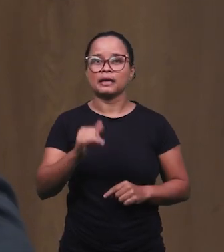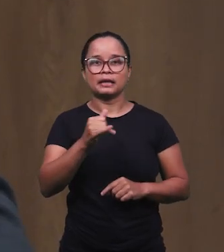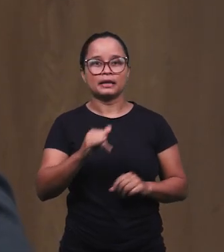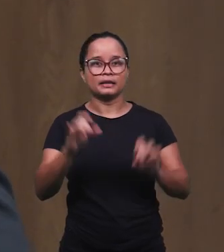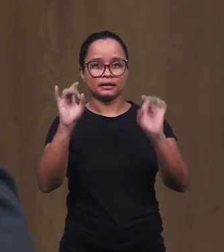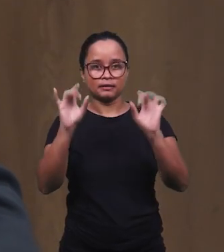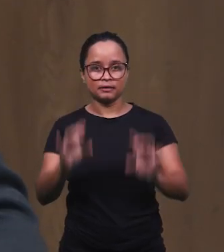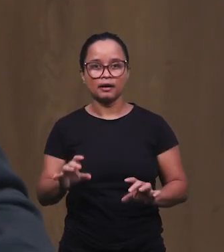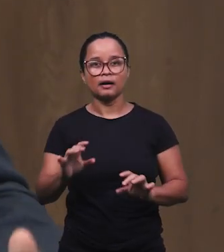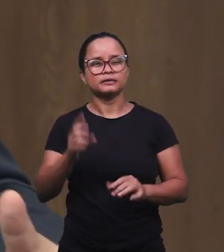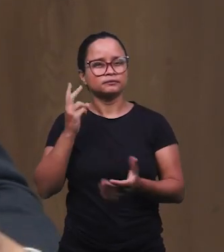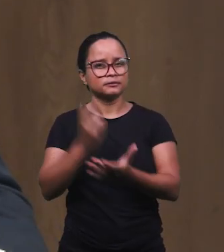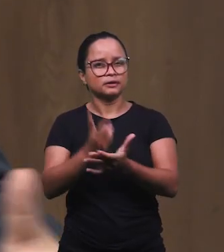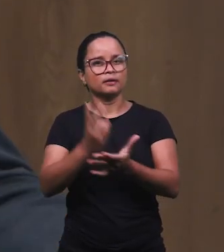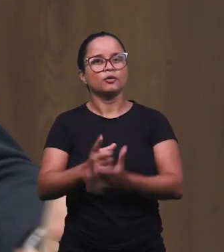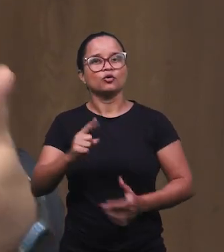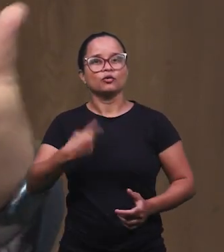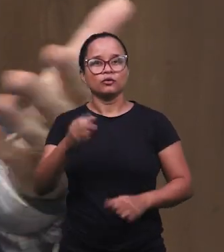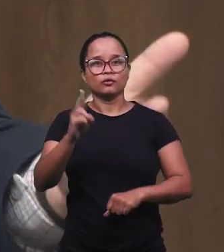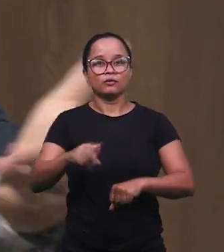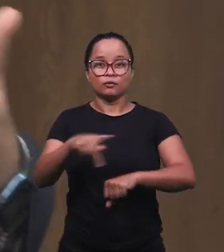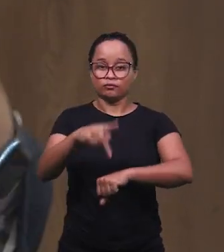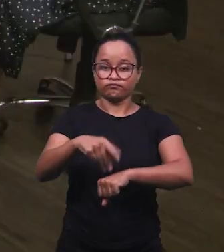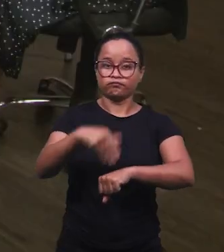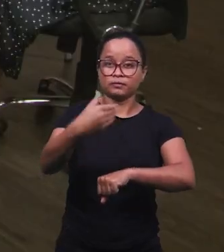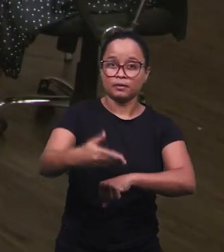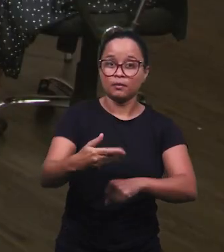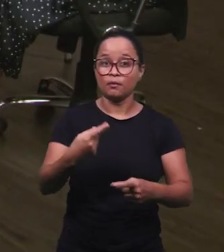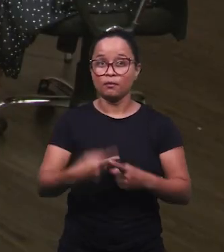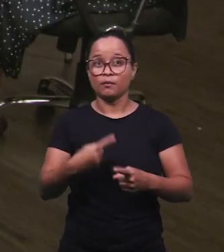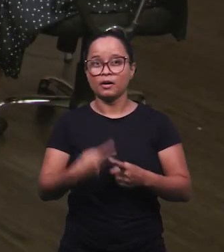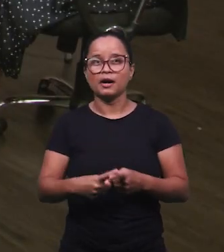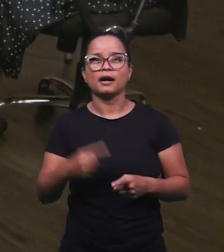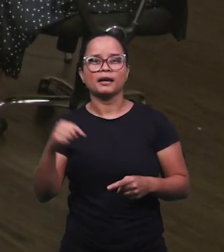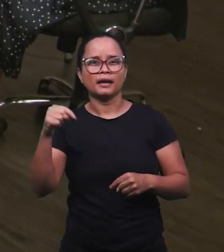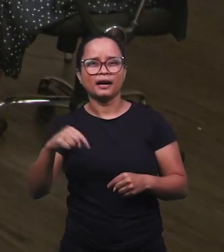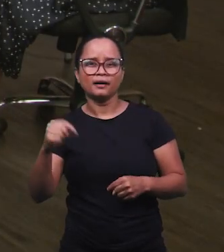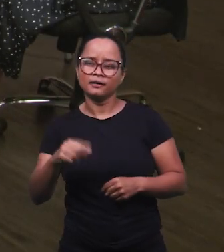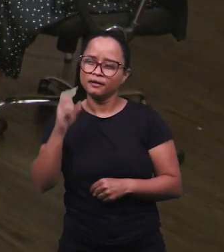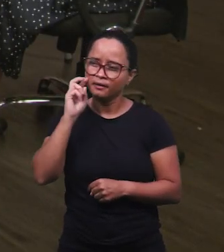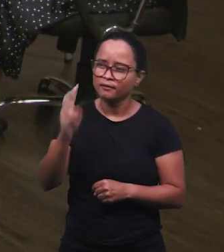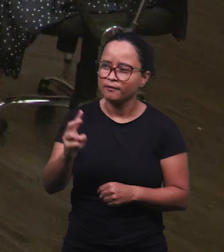exemplo do pessoal do exterior, porque a gente ainda se vê um pouco mais na rua,